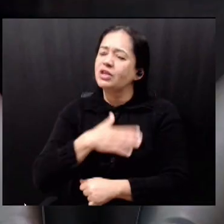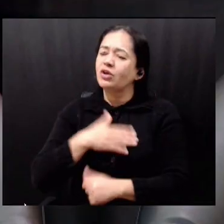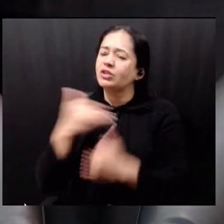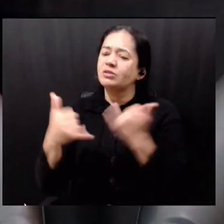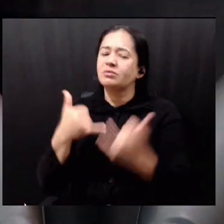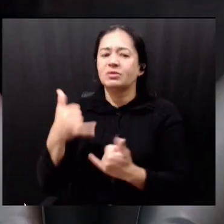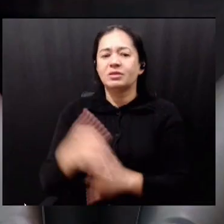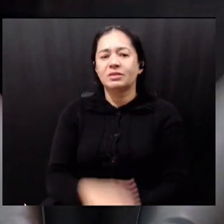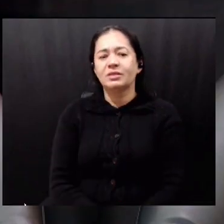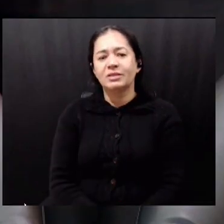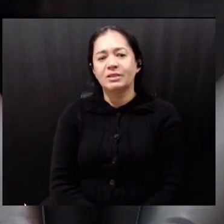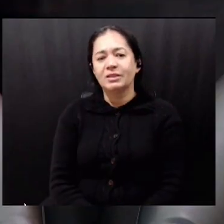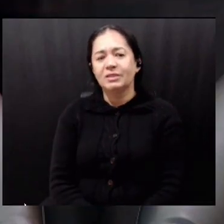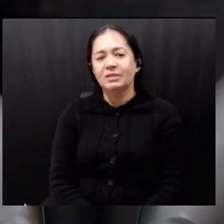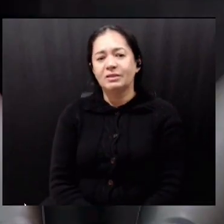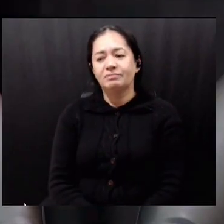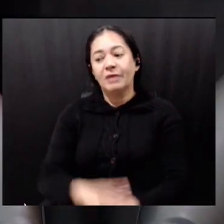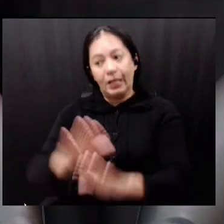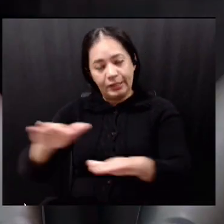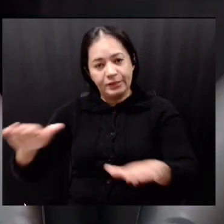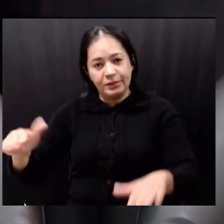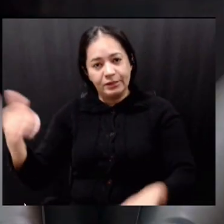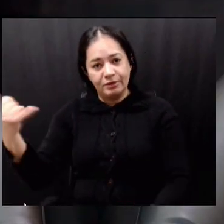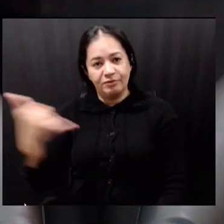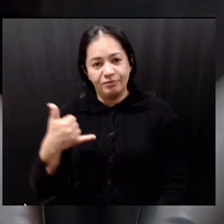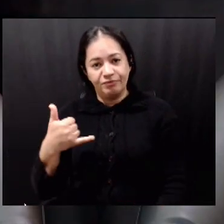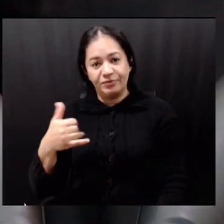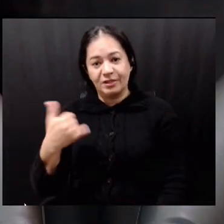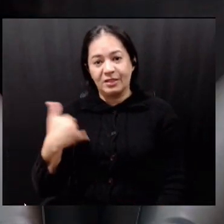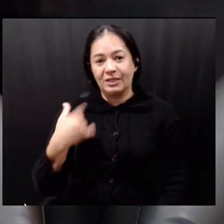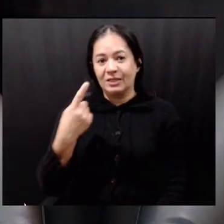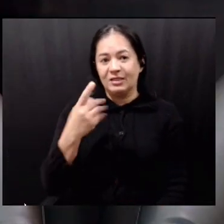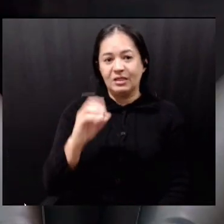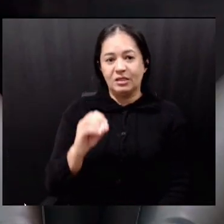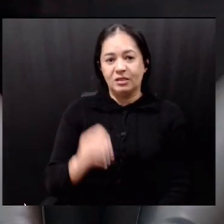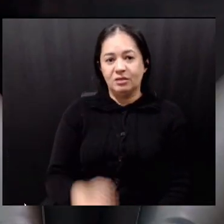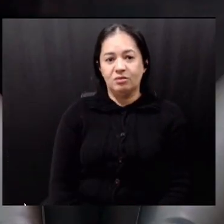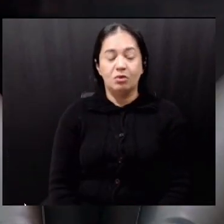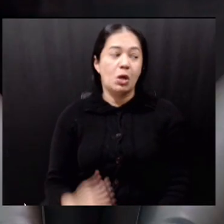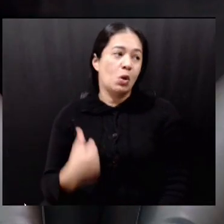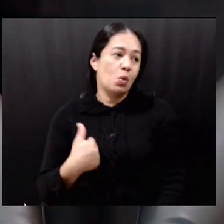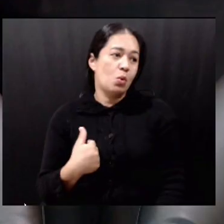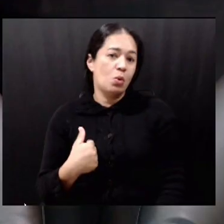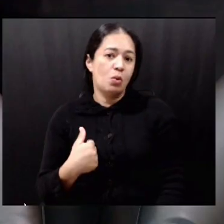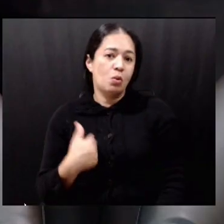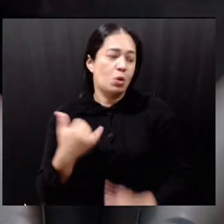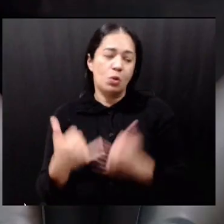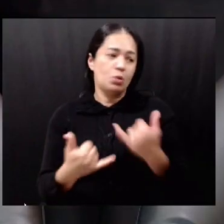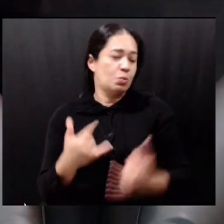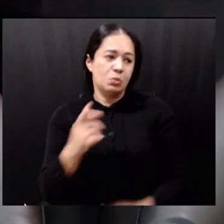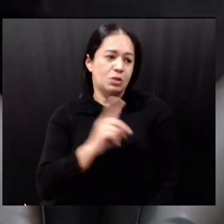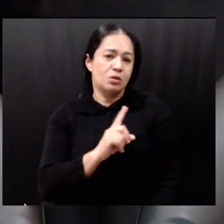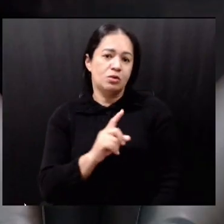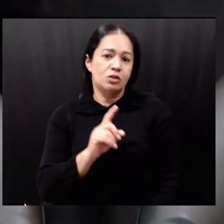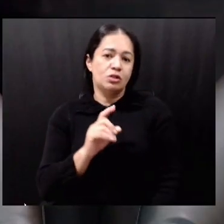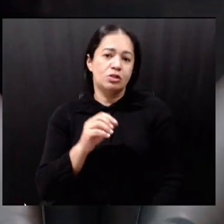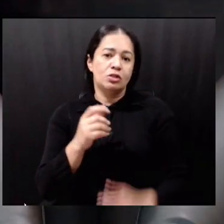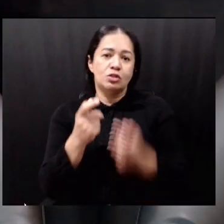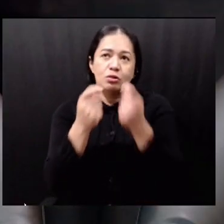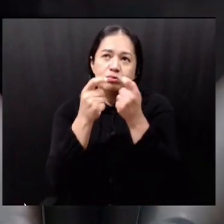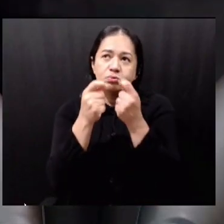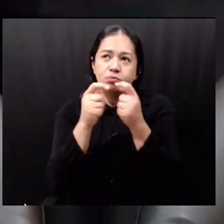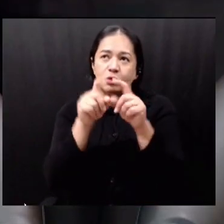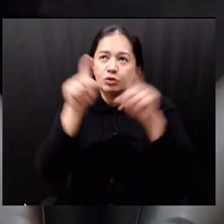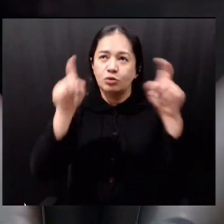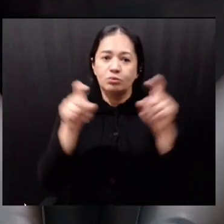A criança falou pra mim, era uma criança de 10 anos, ela falou assim, tia, eu não brinco, eu jogo no computador. Aí